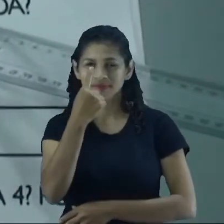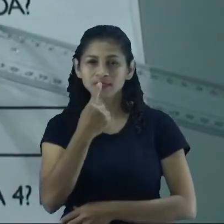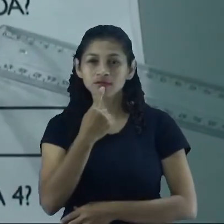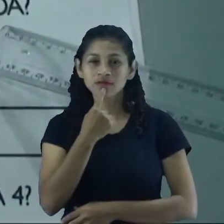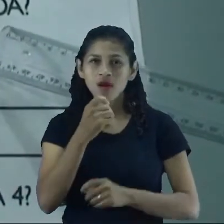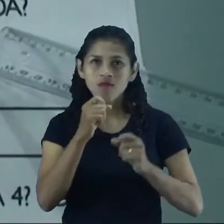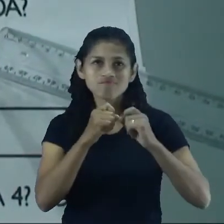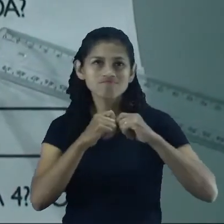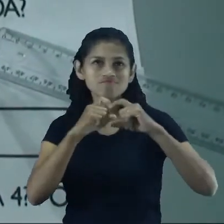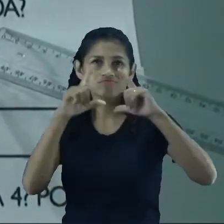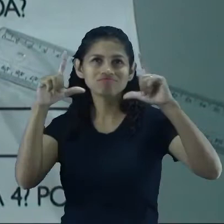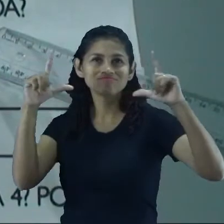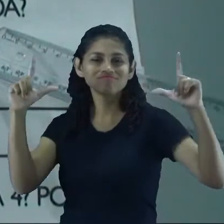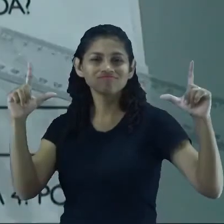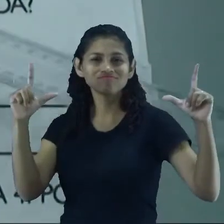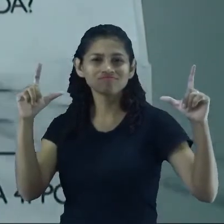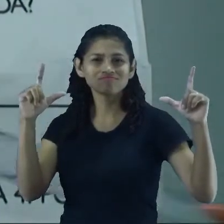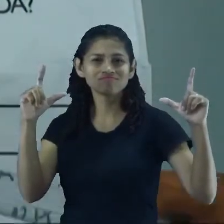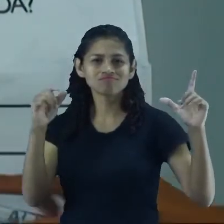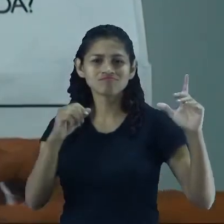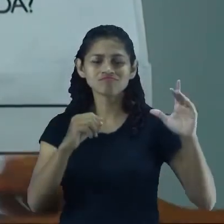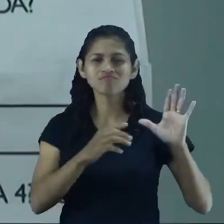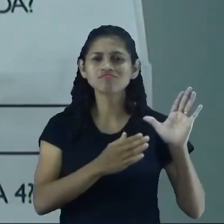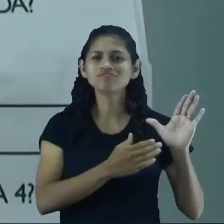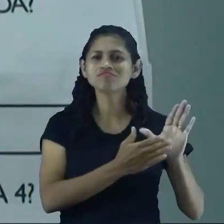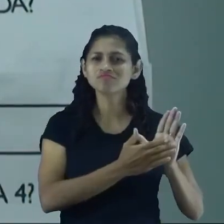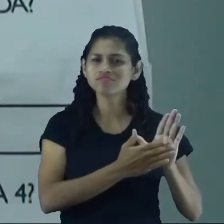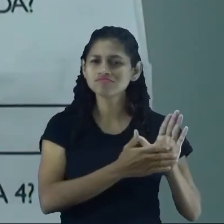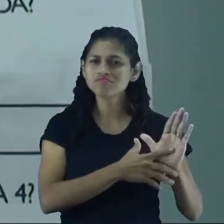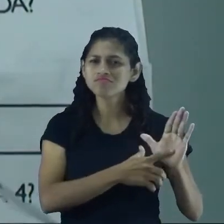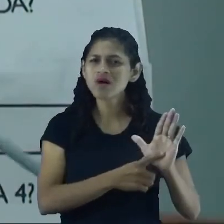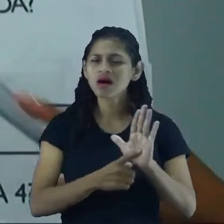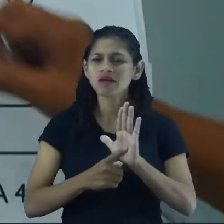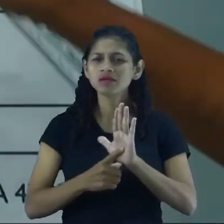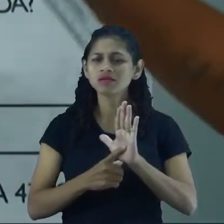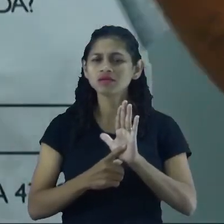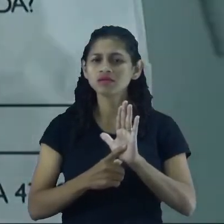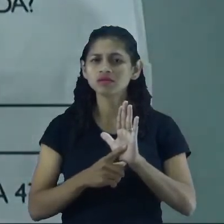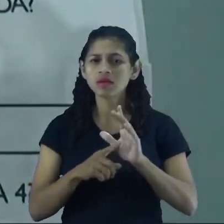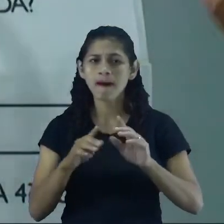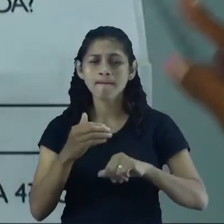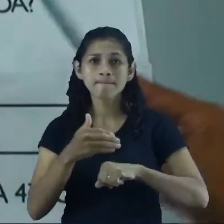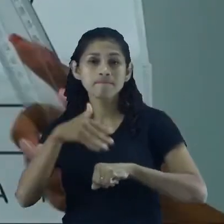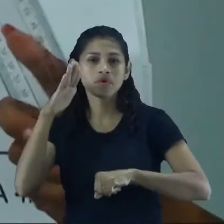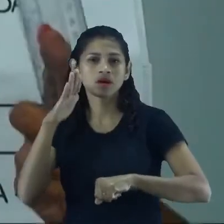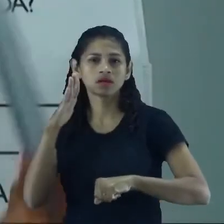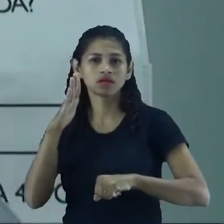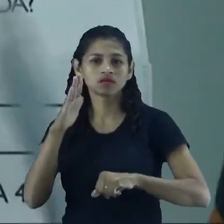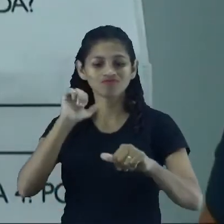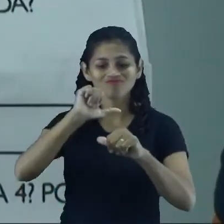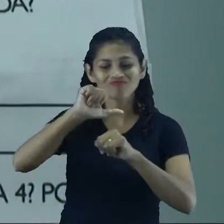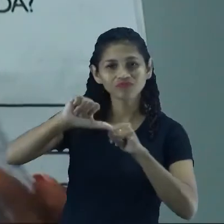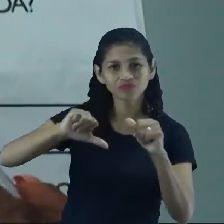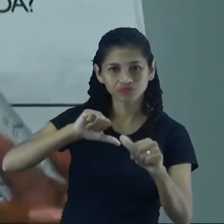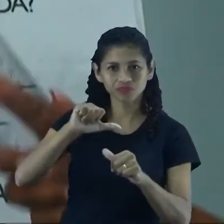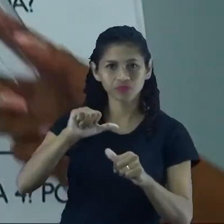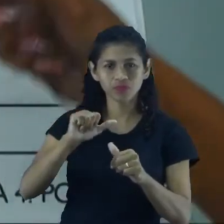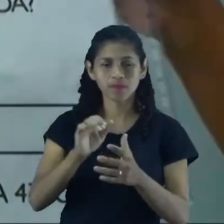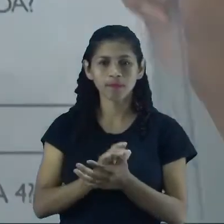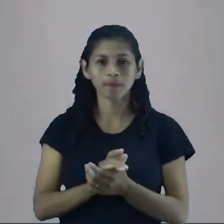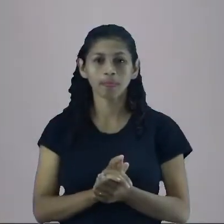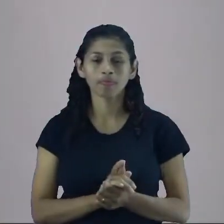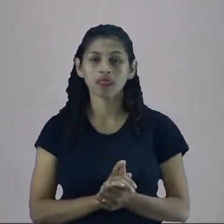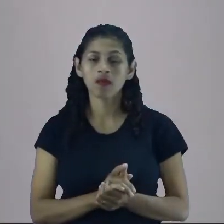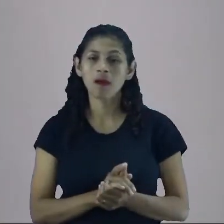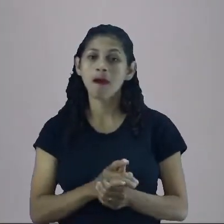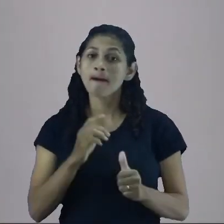aparece mais modificada? Explique. Então, olha só. Qual dessas imagens, primeiro precisamos identificar qual